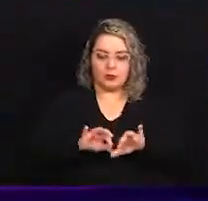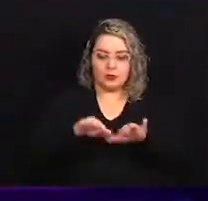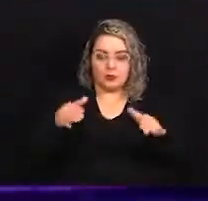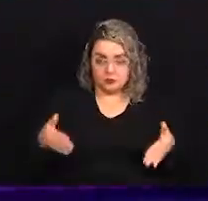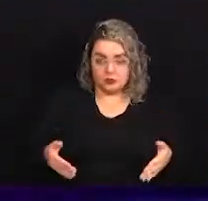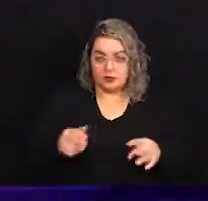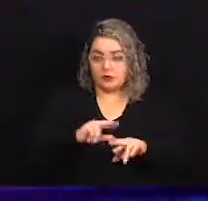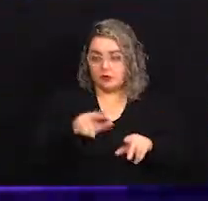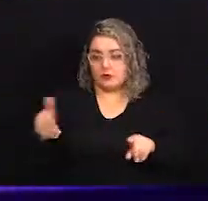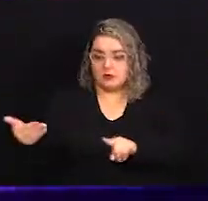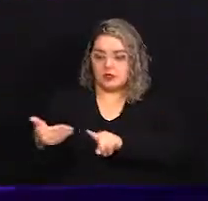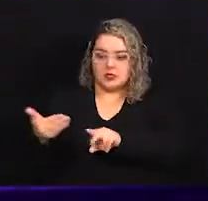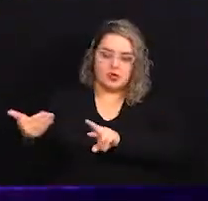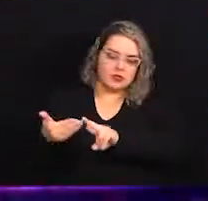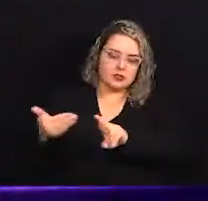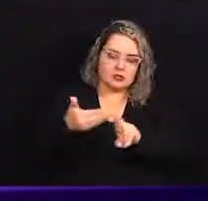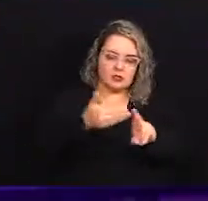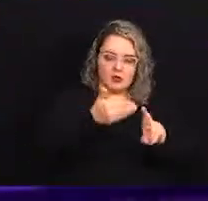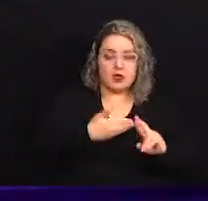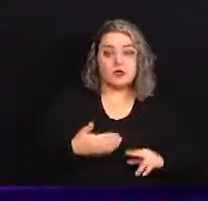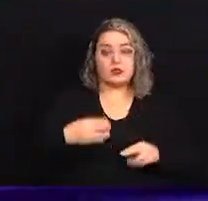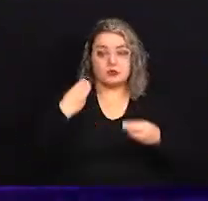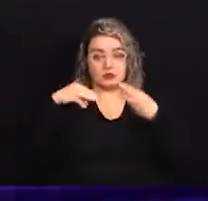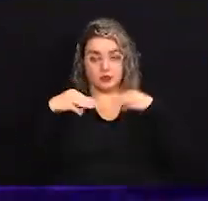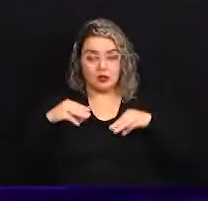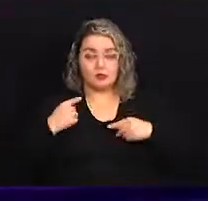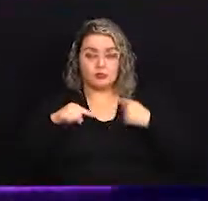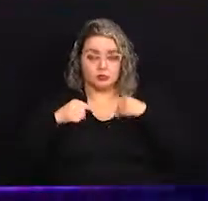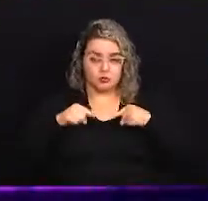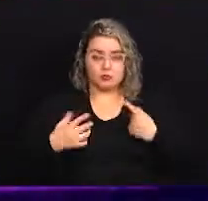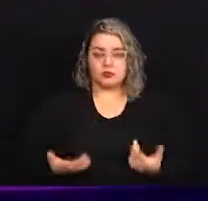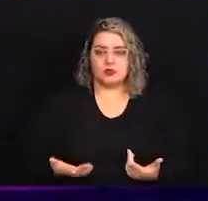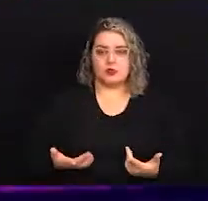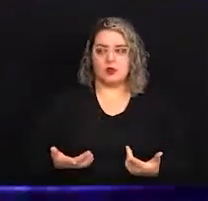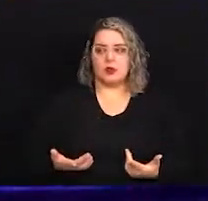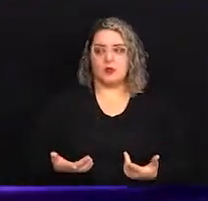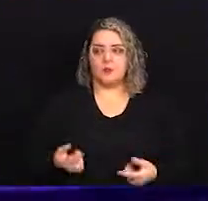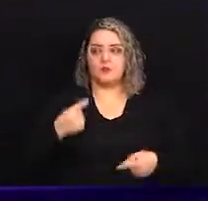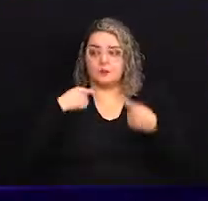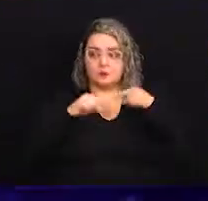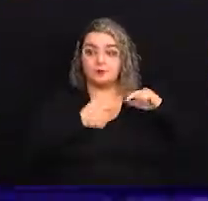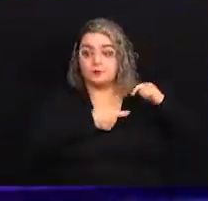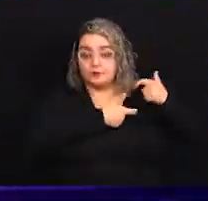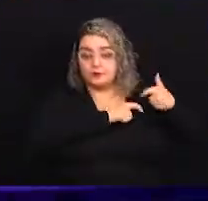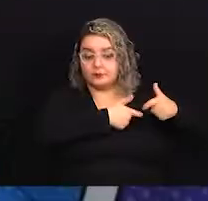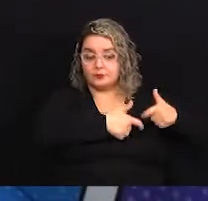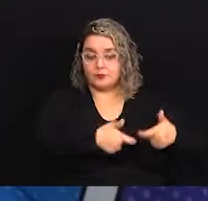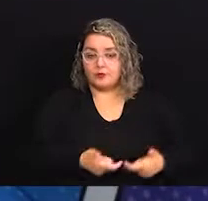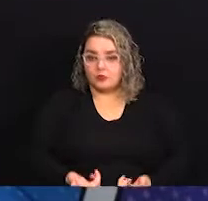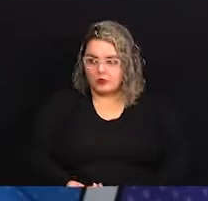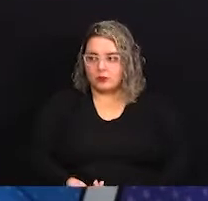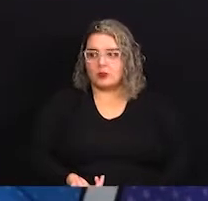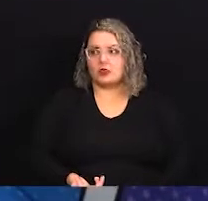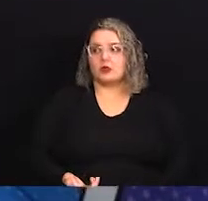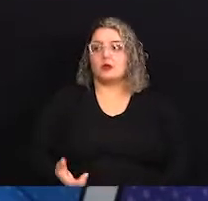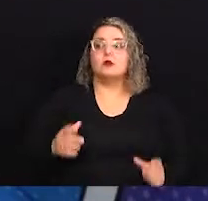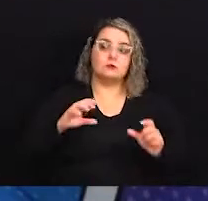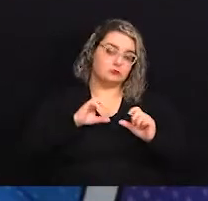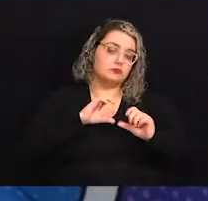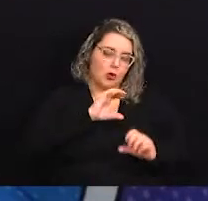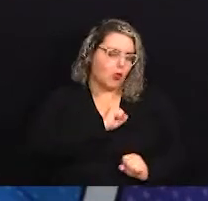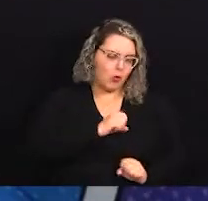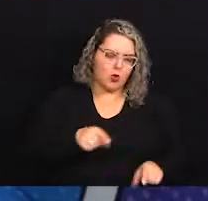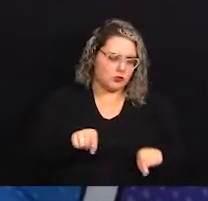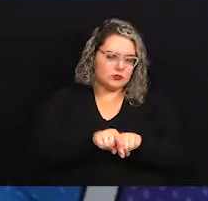Então, tem várias referências musicais no livro. Eu fiz várias referências à música clássica também, que eu gosto muito de música clássica.